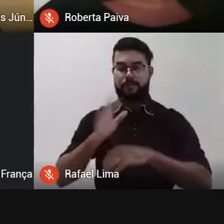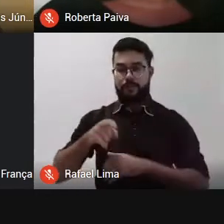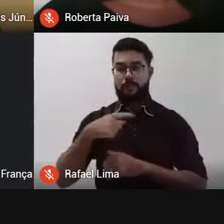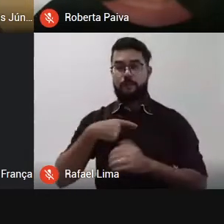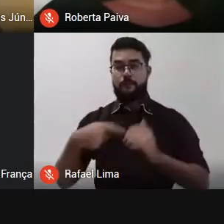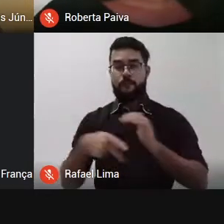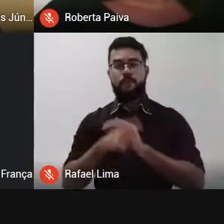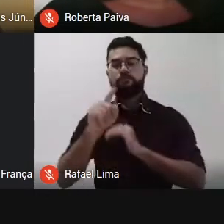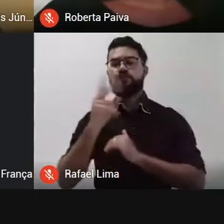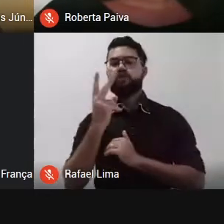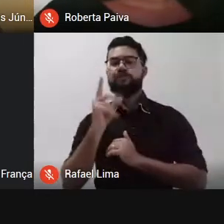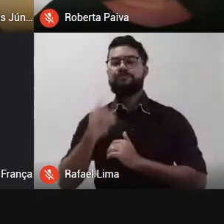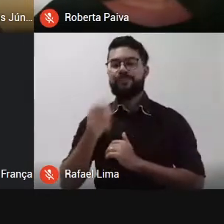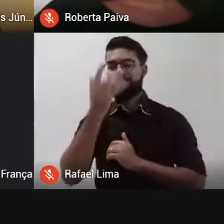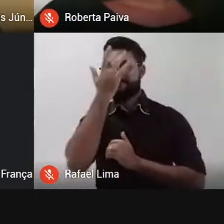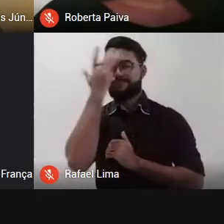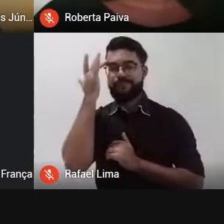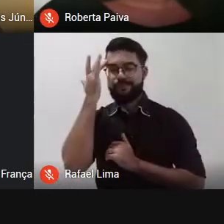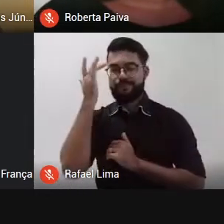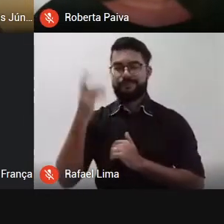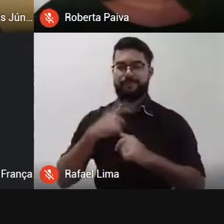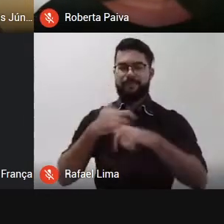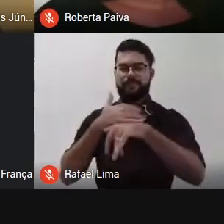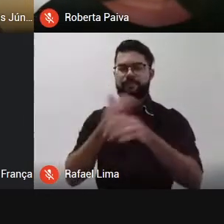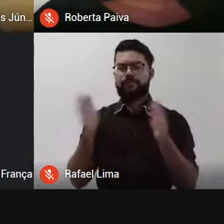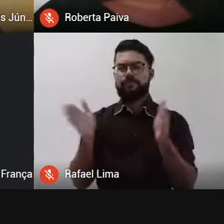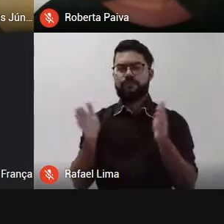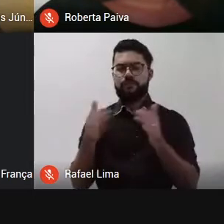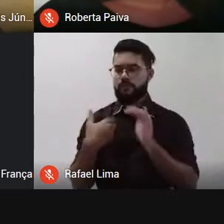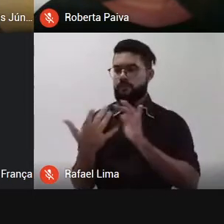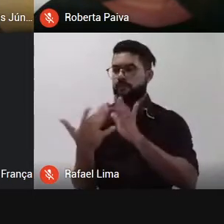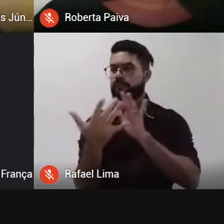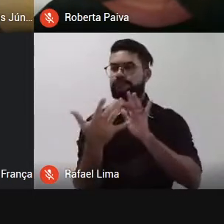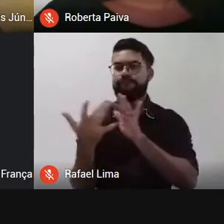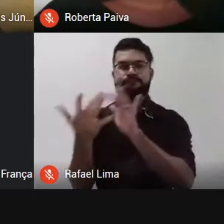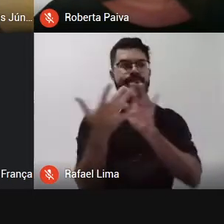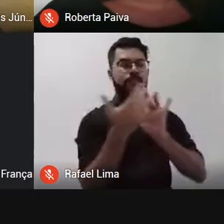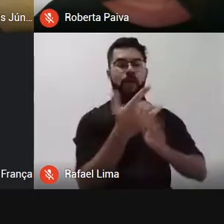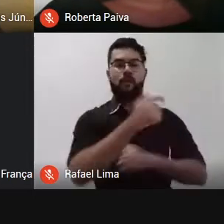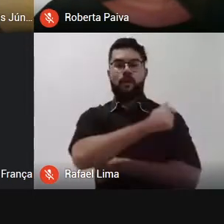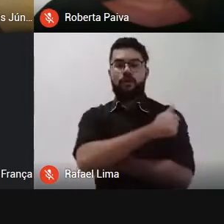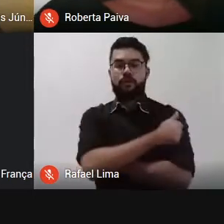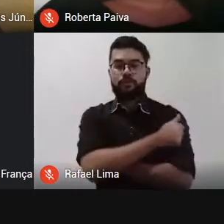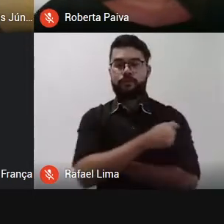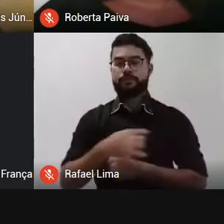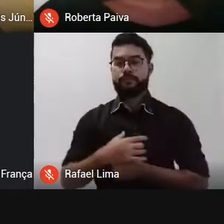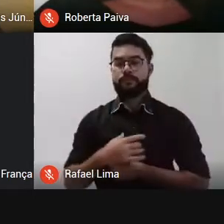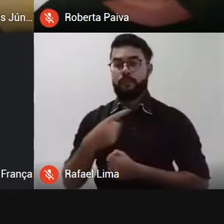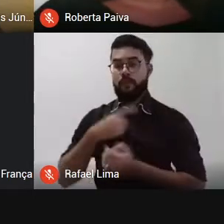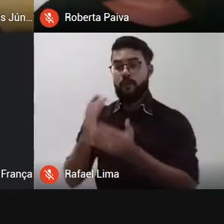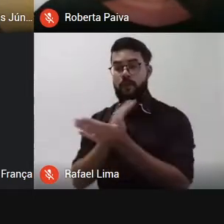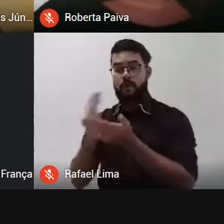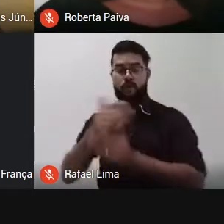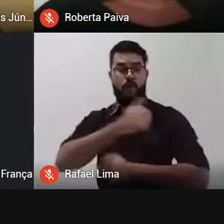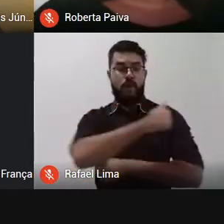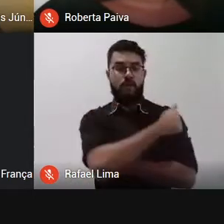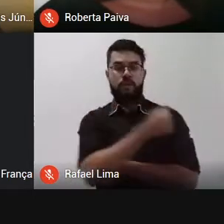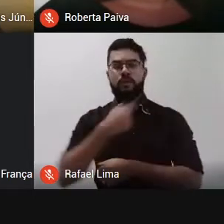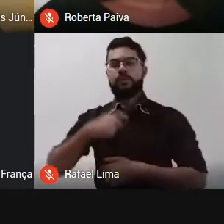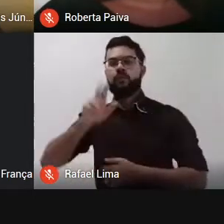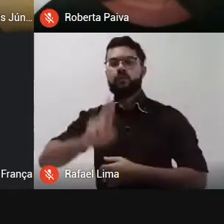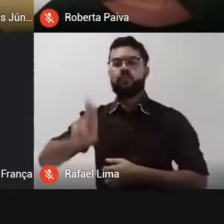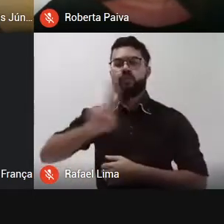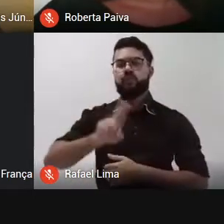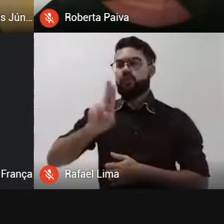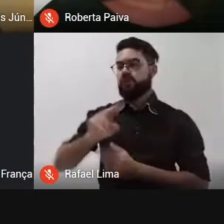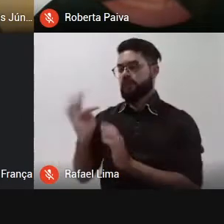habitantes, uma cidade pequena, então a gente tem contato com os alunos, e aí nós temos alunos que usam essa tecnologia